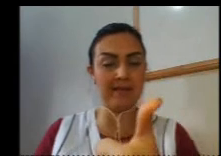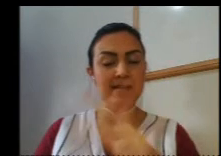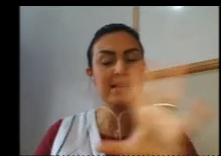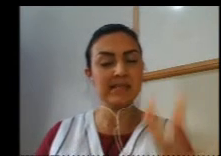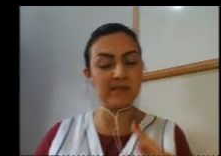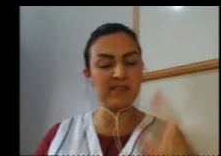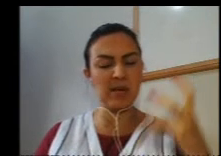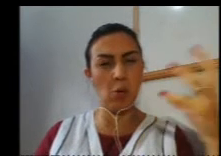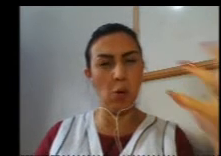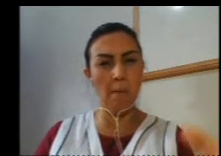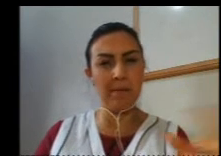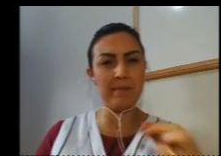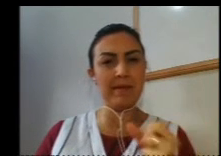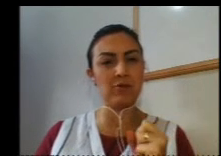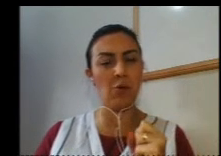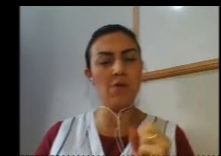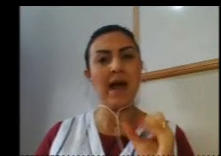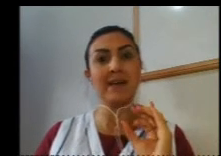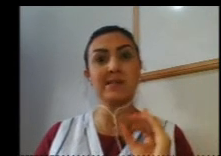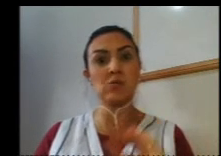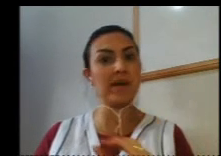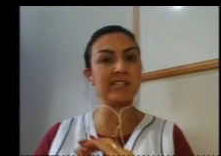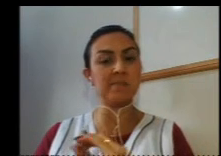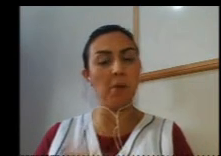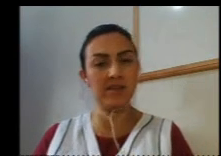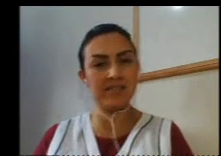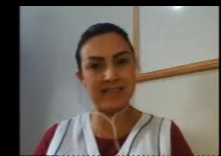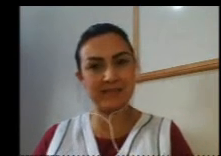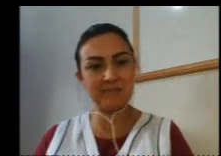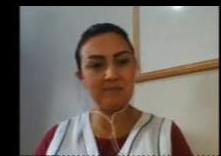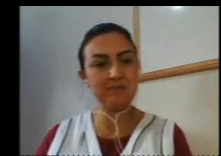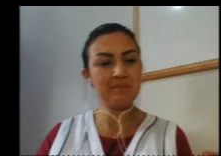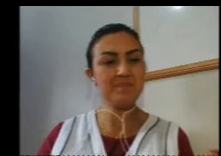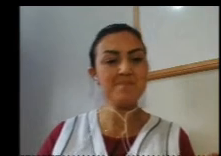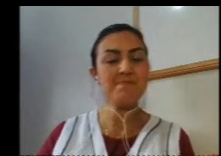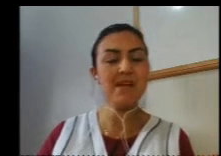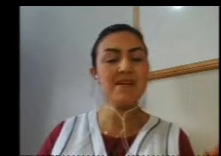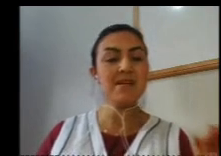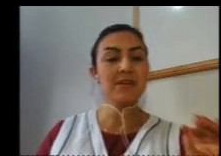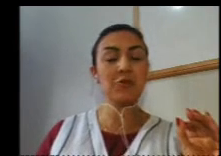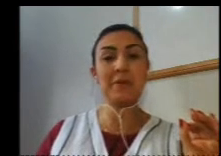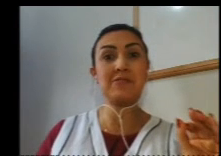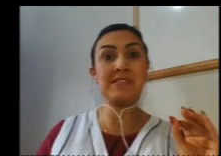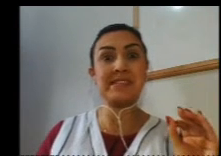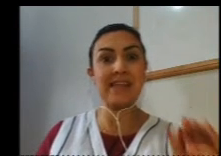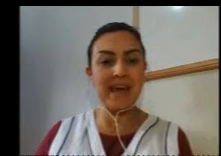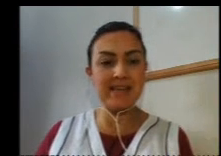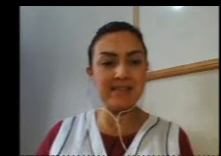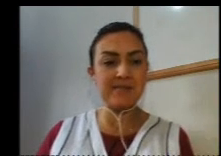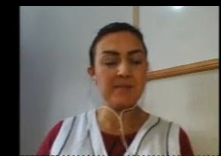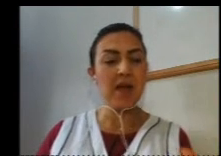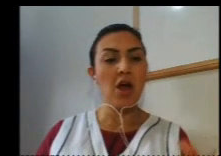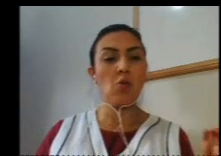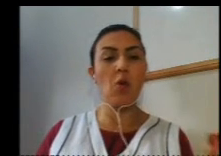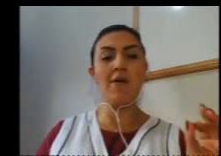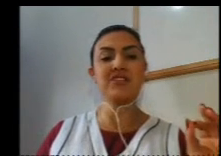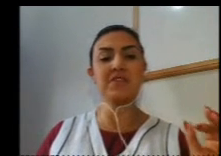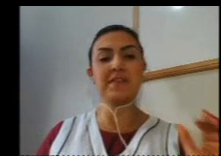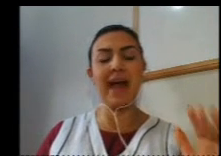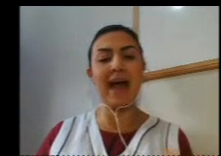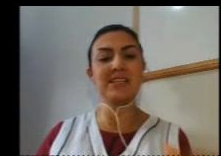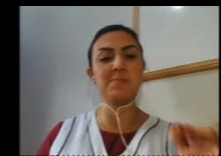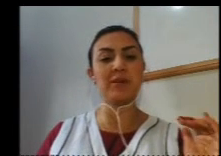melhor ainda se você complementou a sua resposta. Número 6.